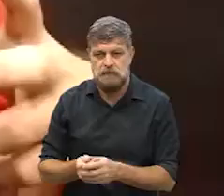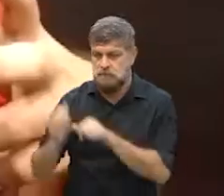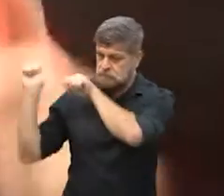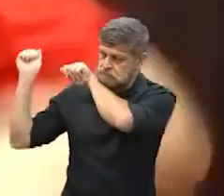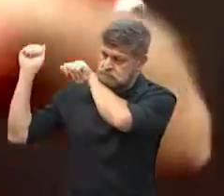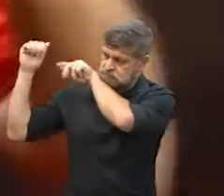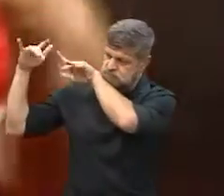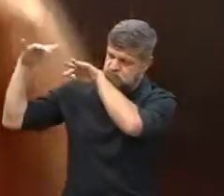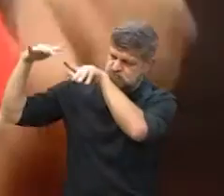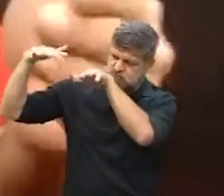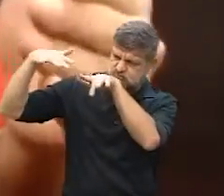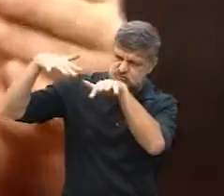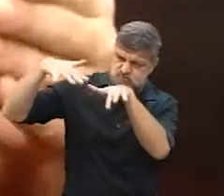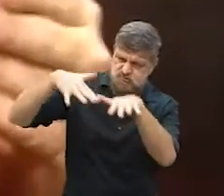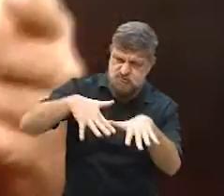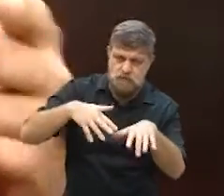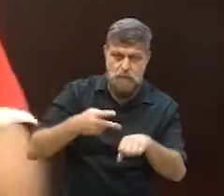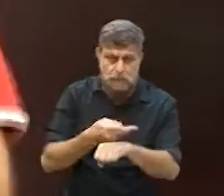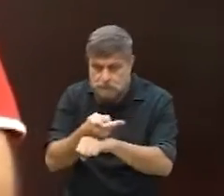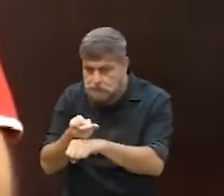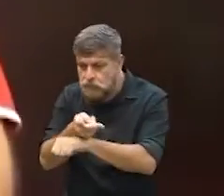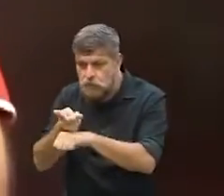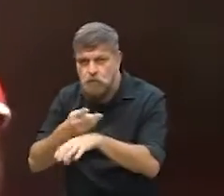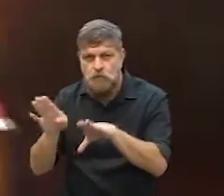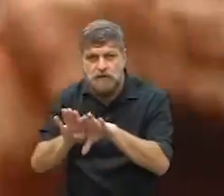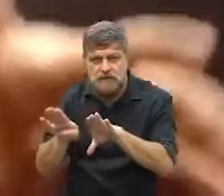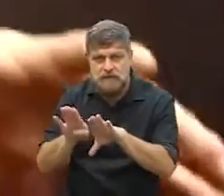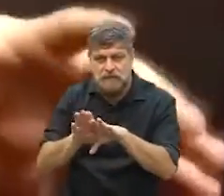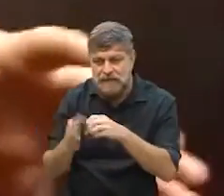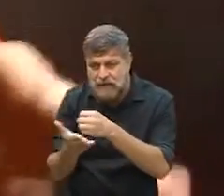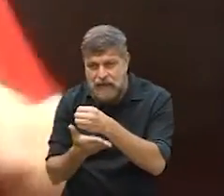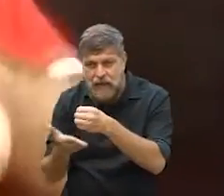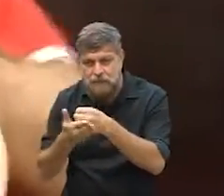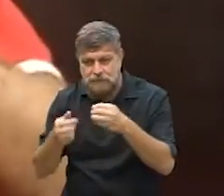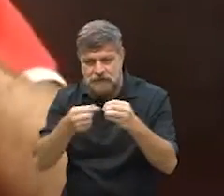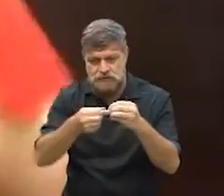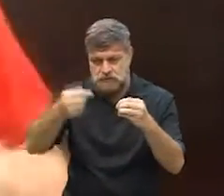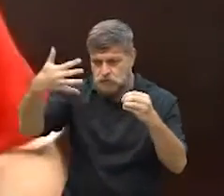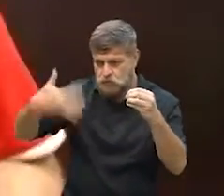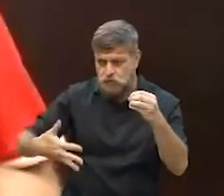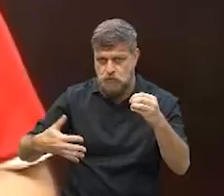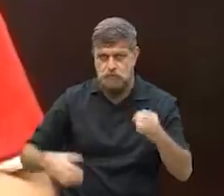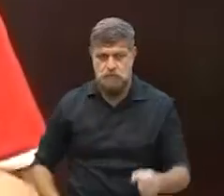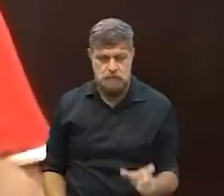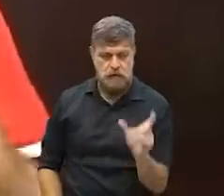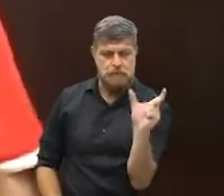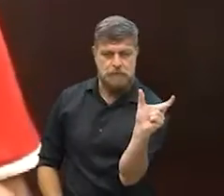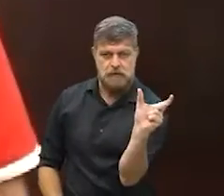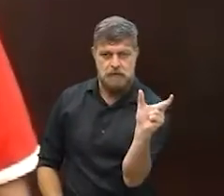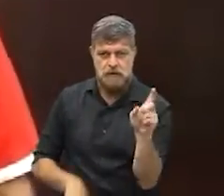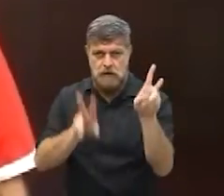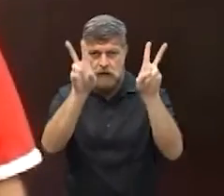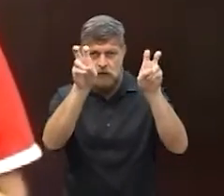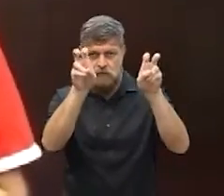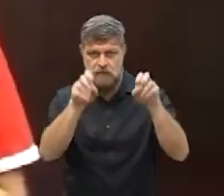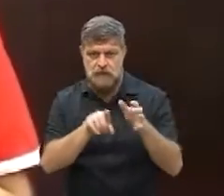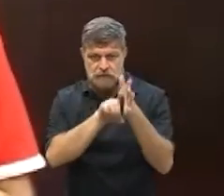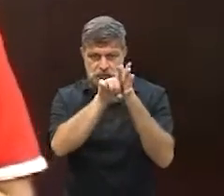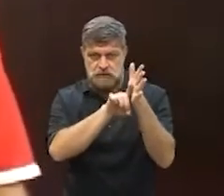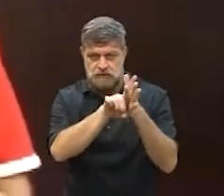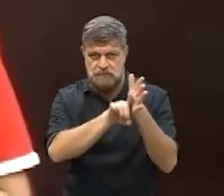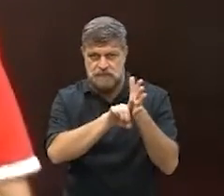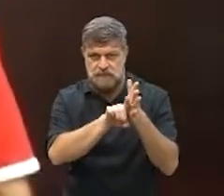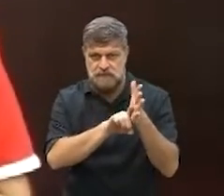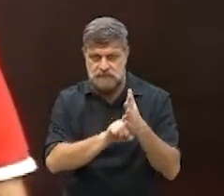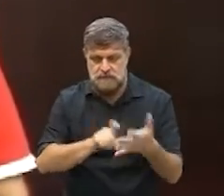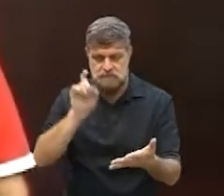migração, poxa, vá atrás. É um mecanismo muito básico no Google, você escrever um tópico de busca e